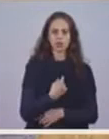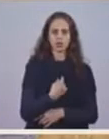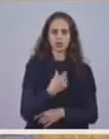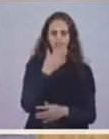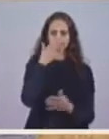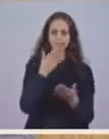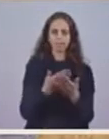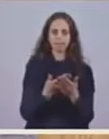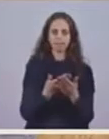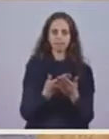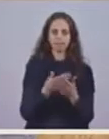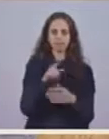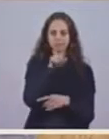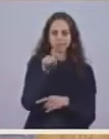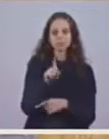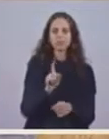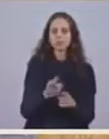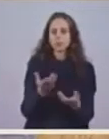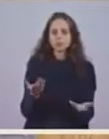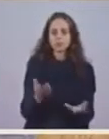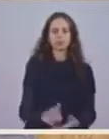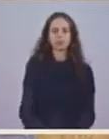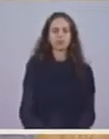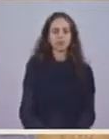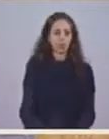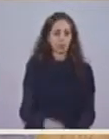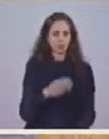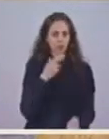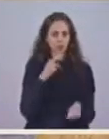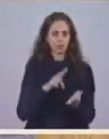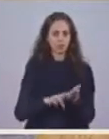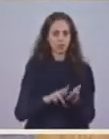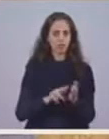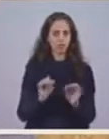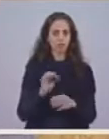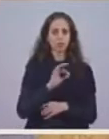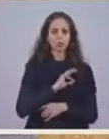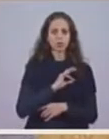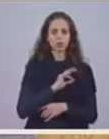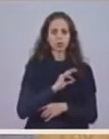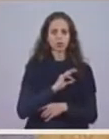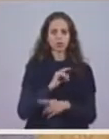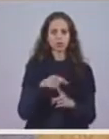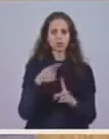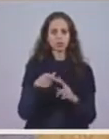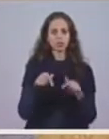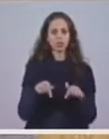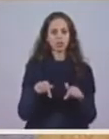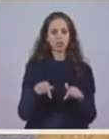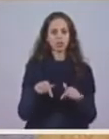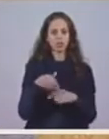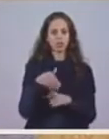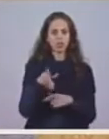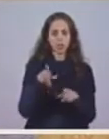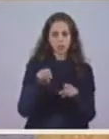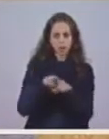perante uma interrogação. Será que verdadeiramente o Senhor, este ano, vai também